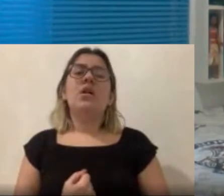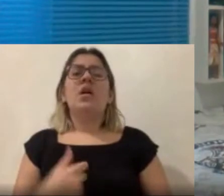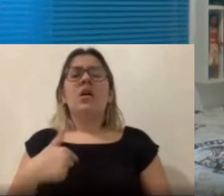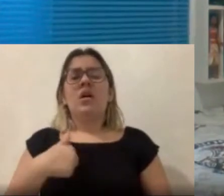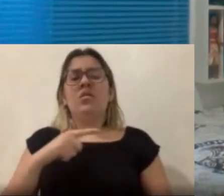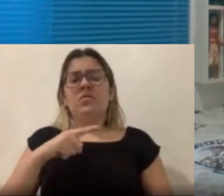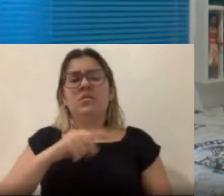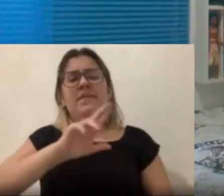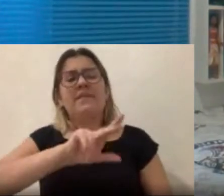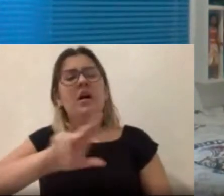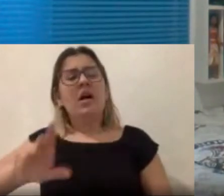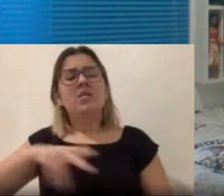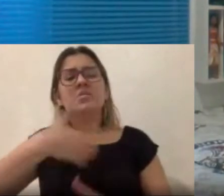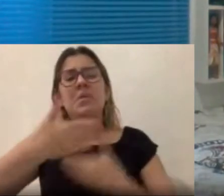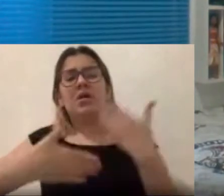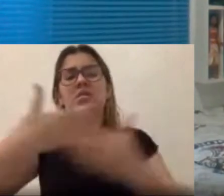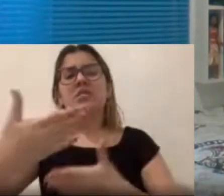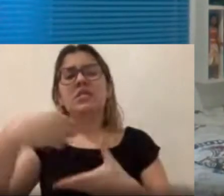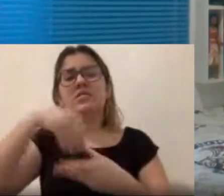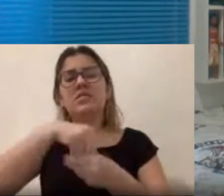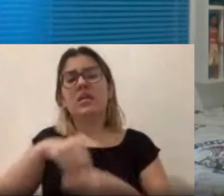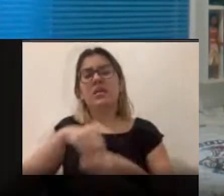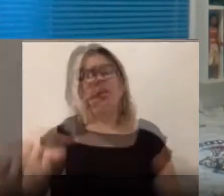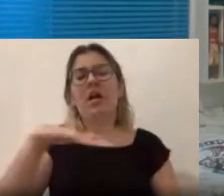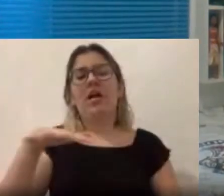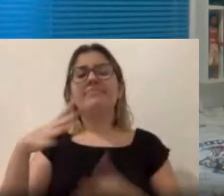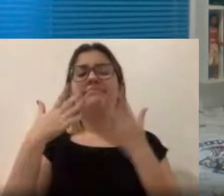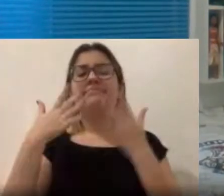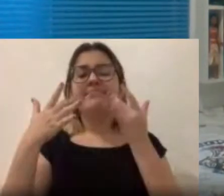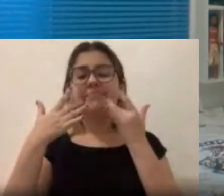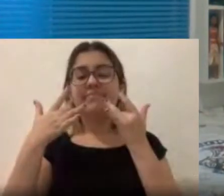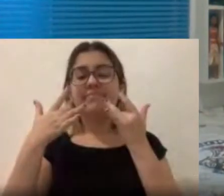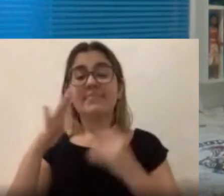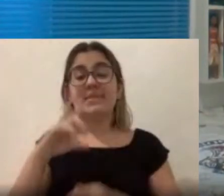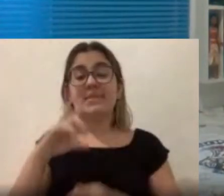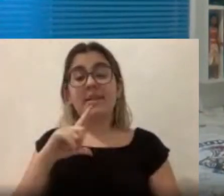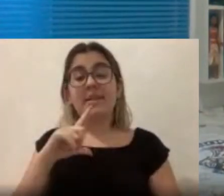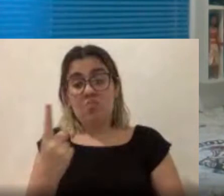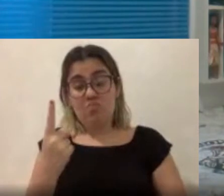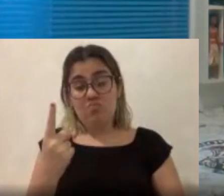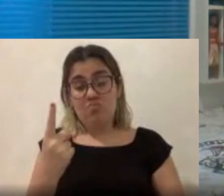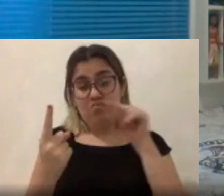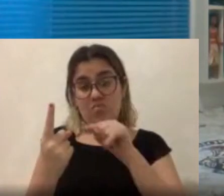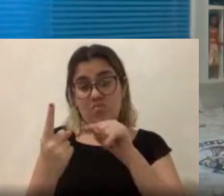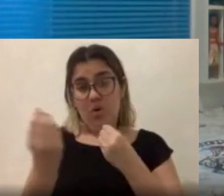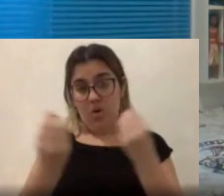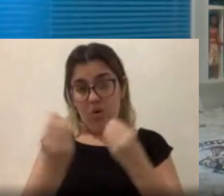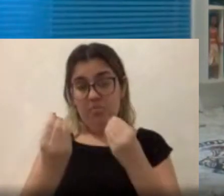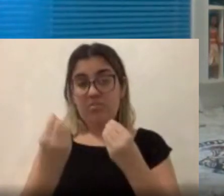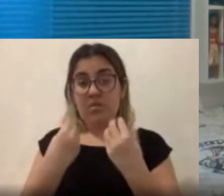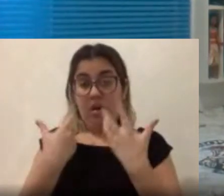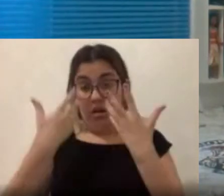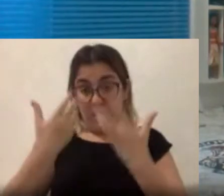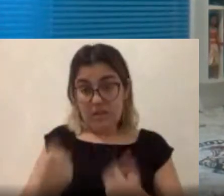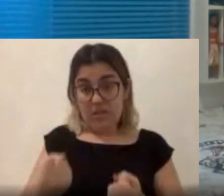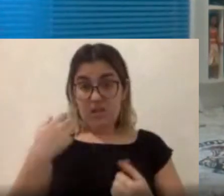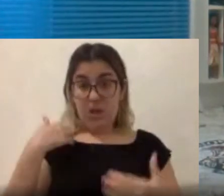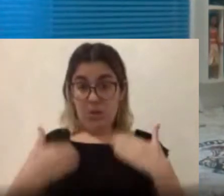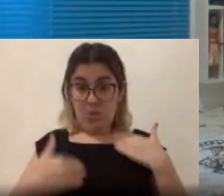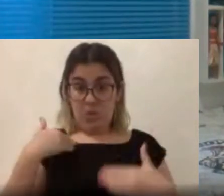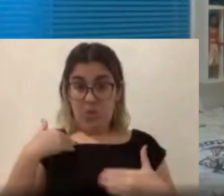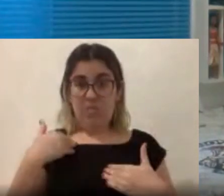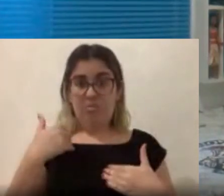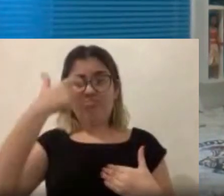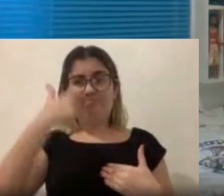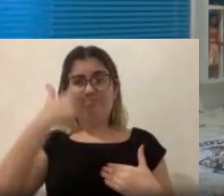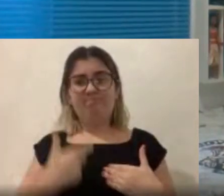cênicas. E um deles é a aceitação desse corpo que tem essa constituição e que tem essas